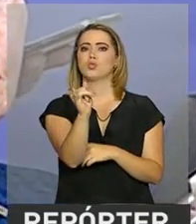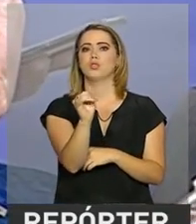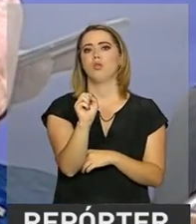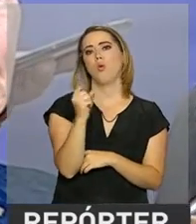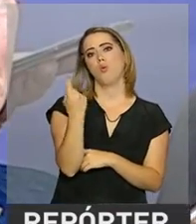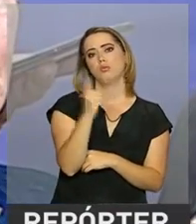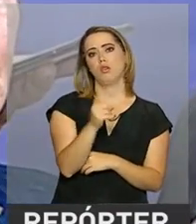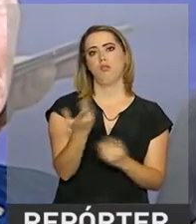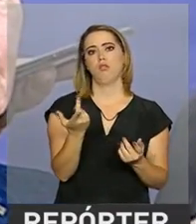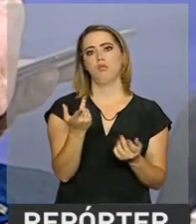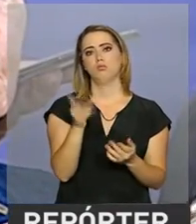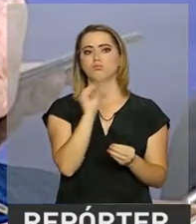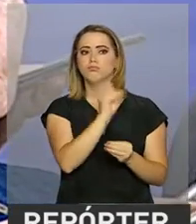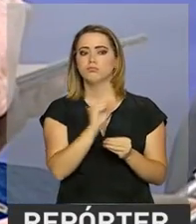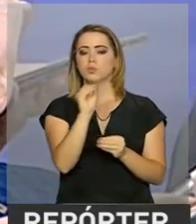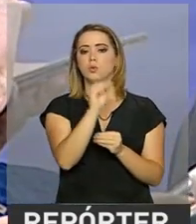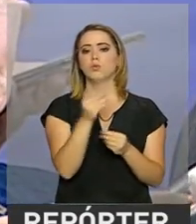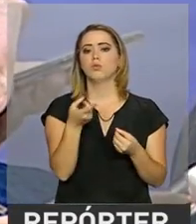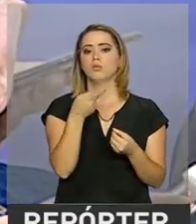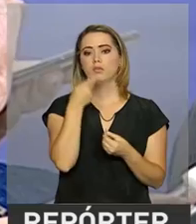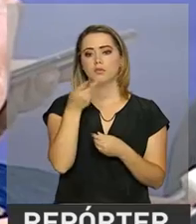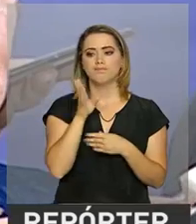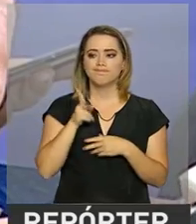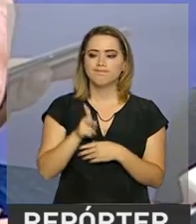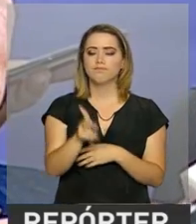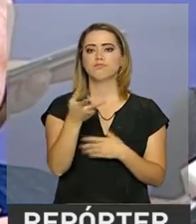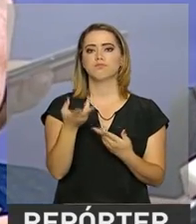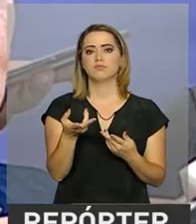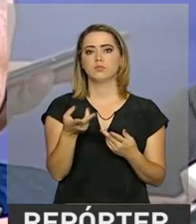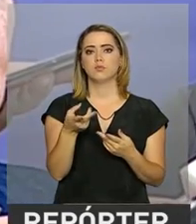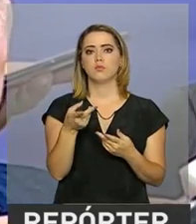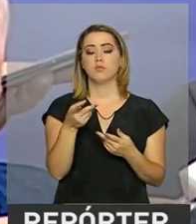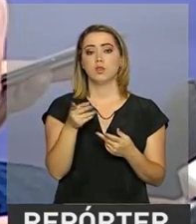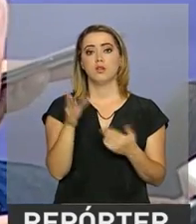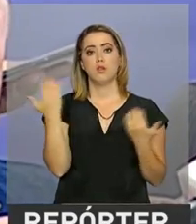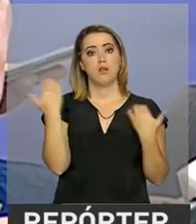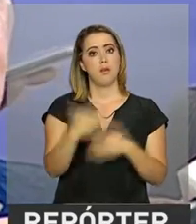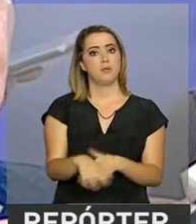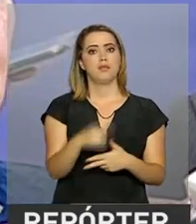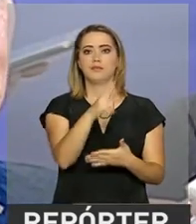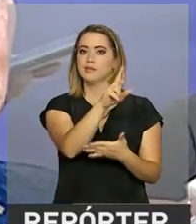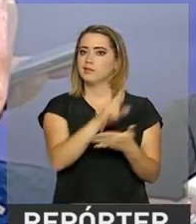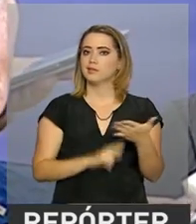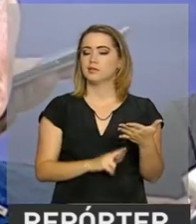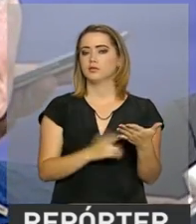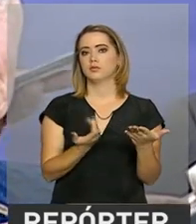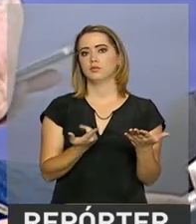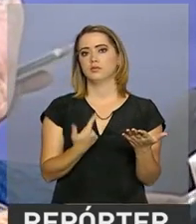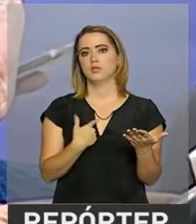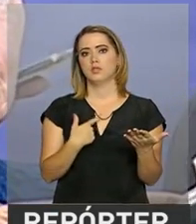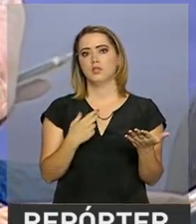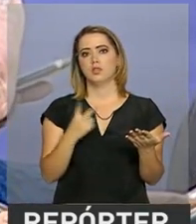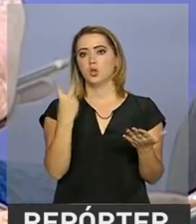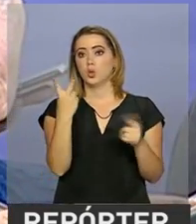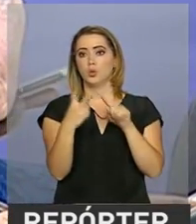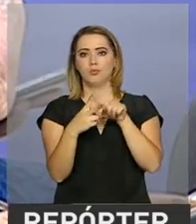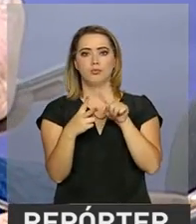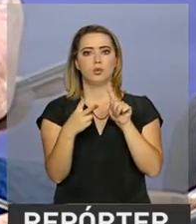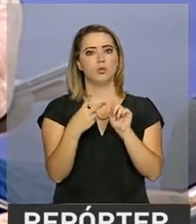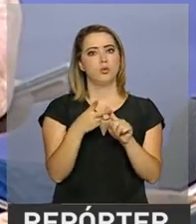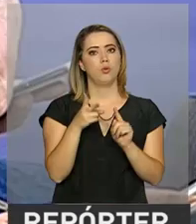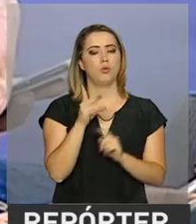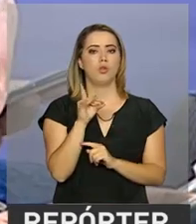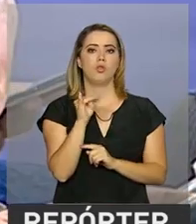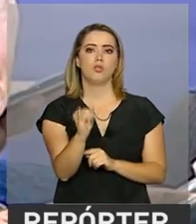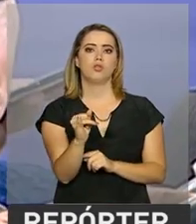não preservando volto a insistir a aplicação da redação num hipótese de aplicação em dois dias